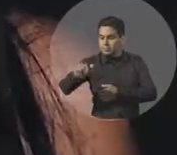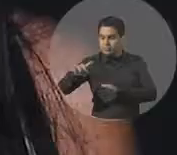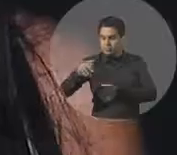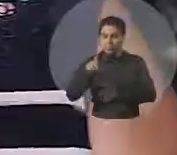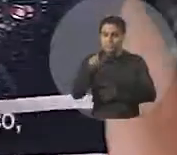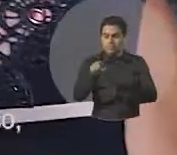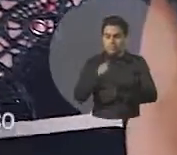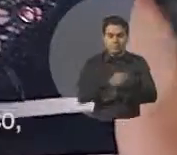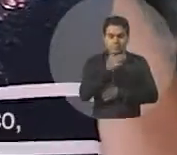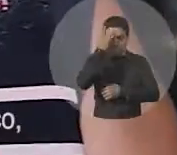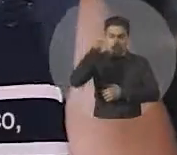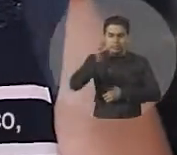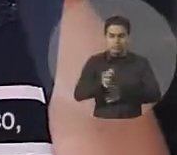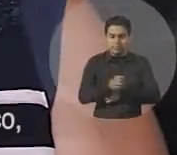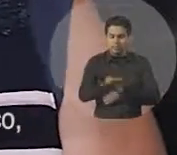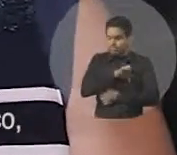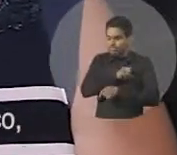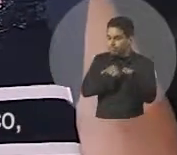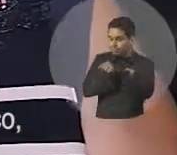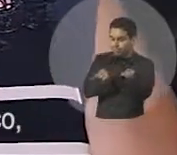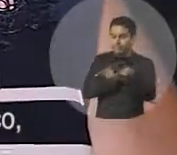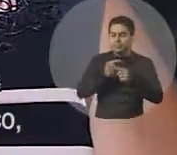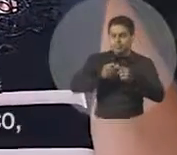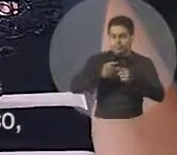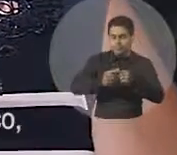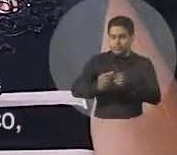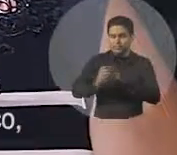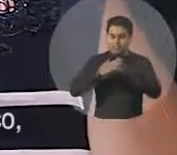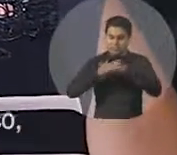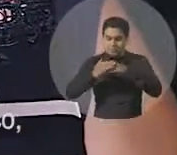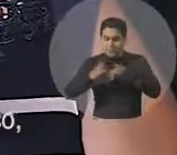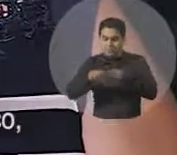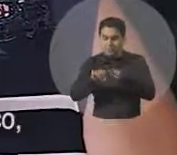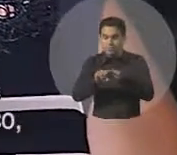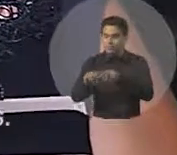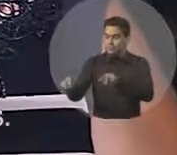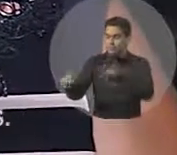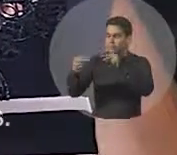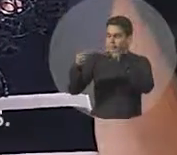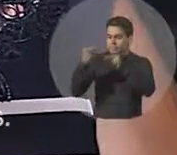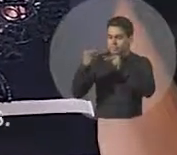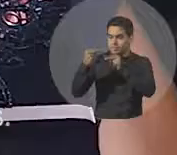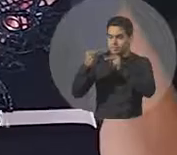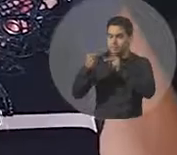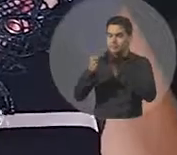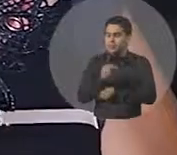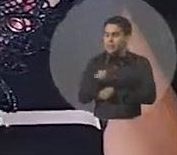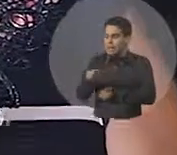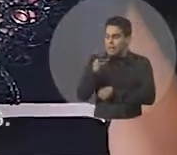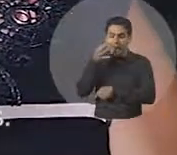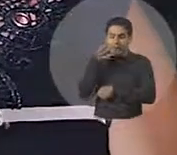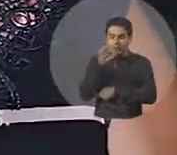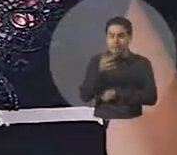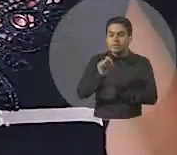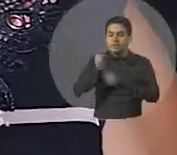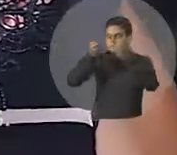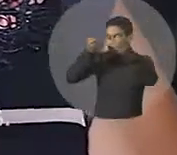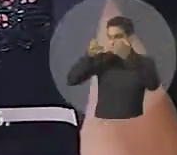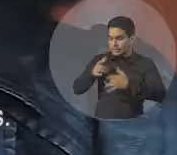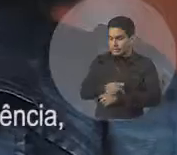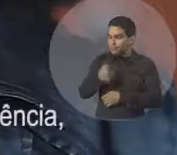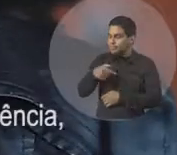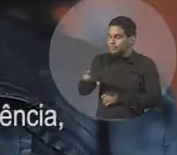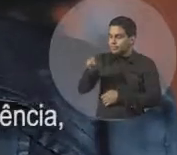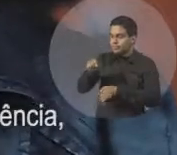nossa opção. Eu sou apaixonada pelo Renato. Ele é gentil, carismático. Ele olha dentro do olho da gente, ele ouve as